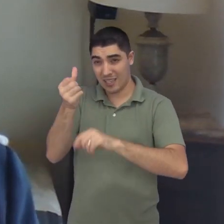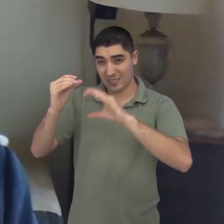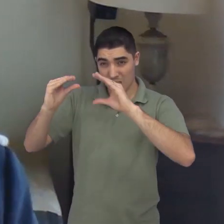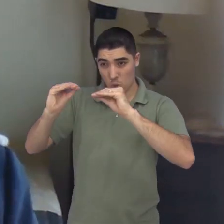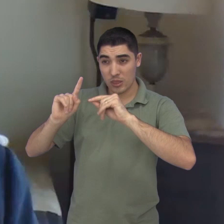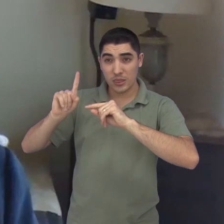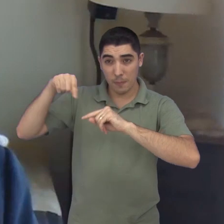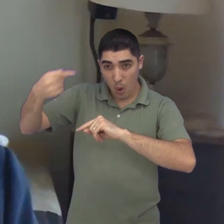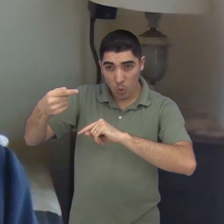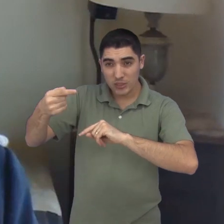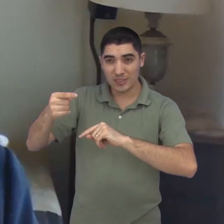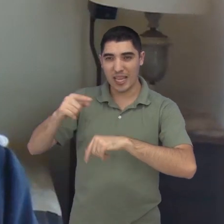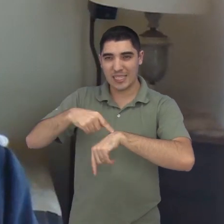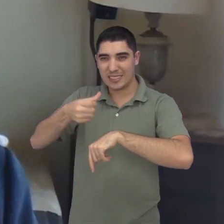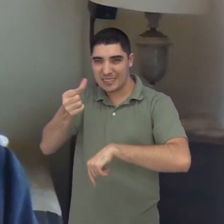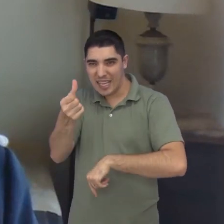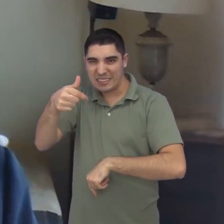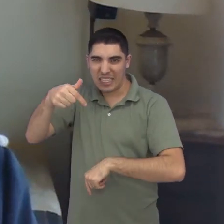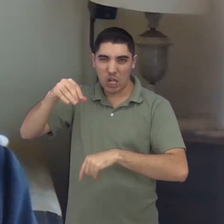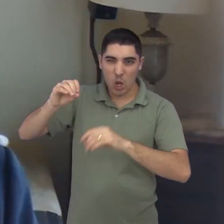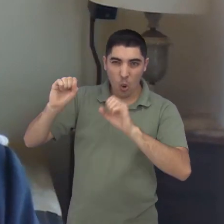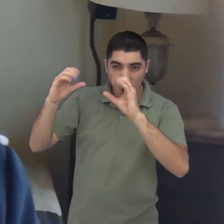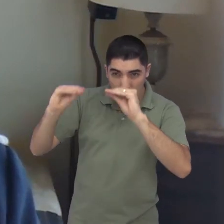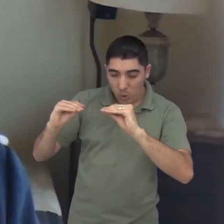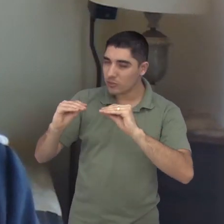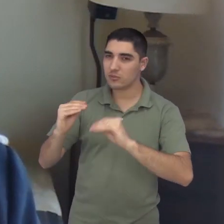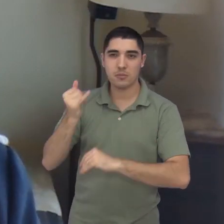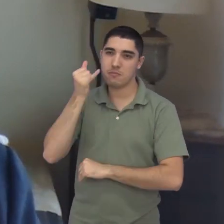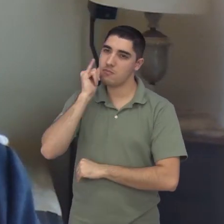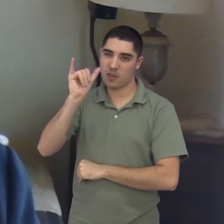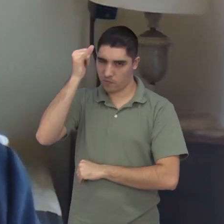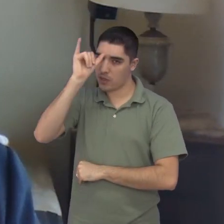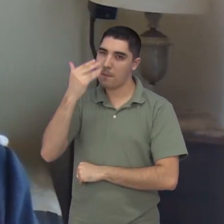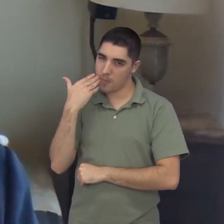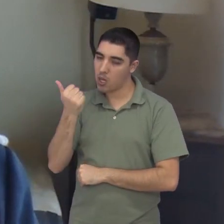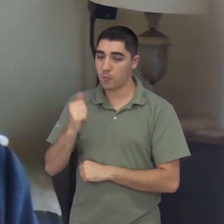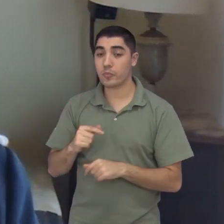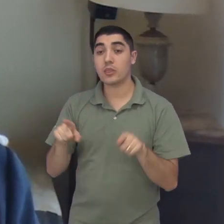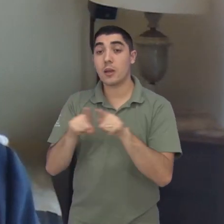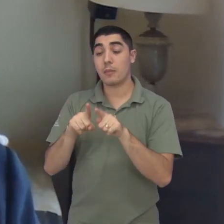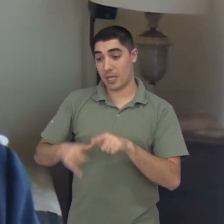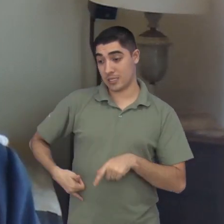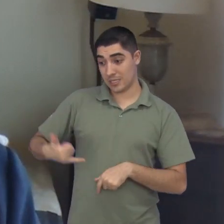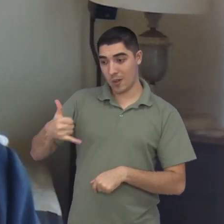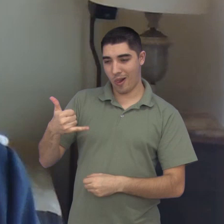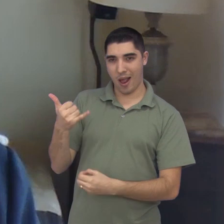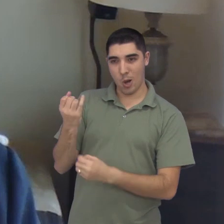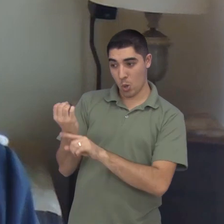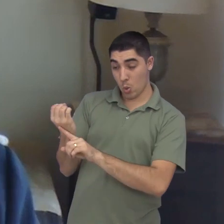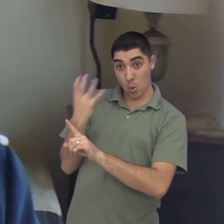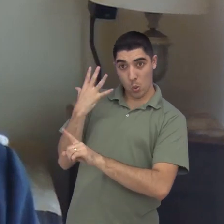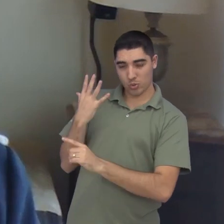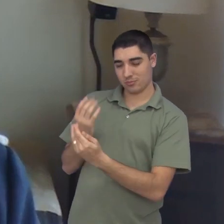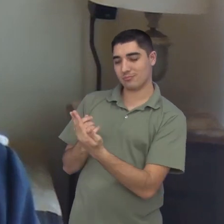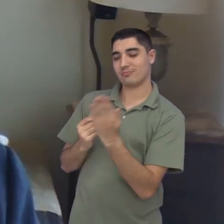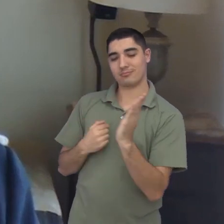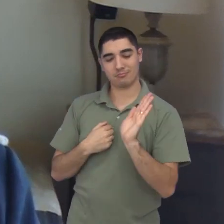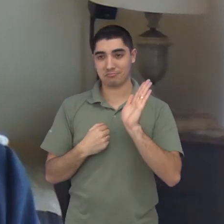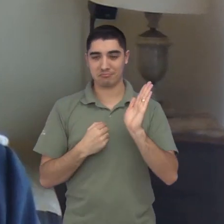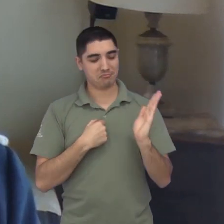vai influenciar negativamente a qualidade do seu sono. A luz do celular, você falou uma coisa importante. Então,